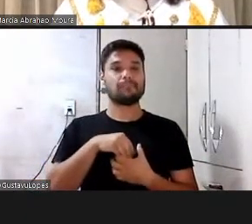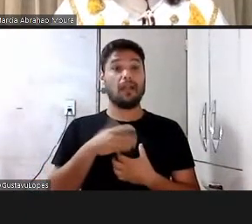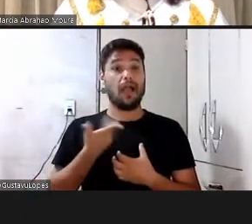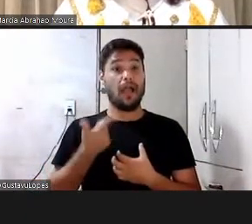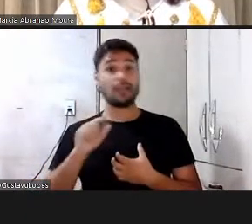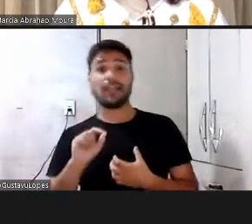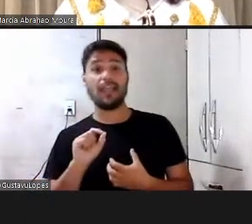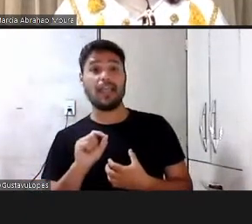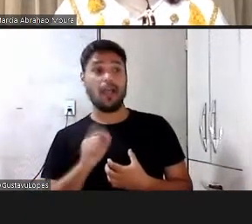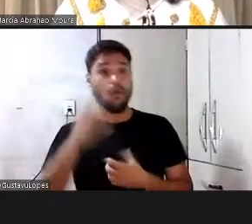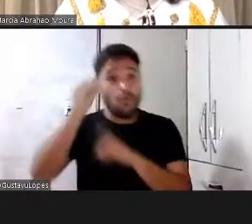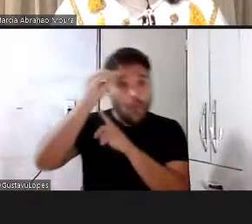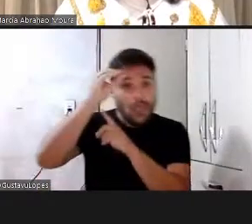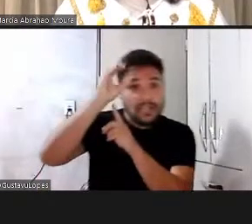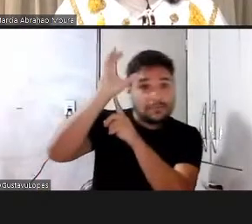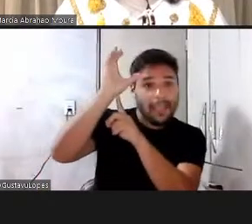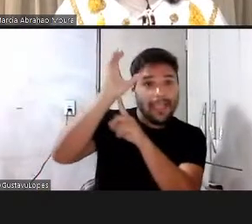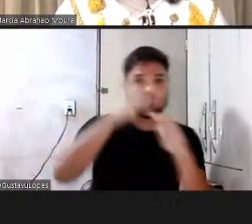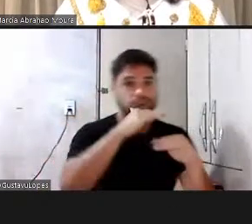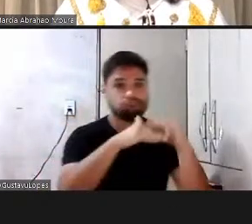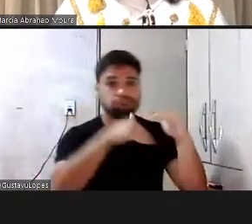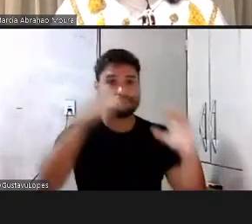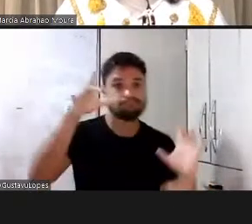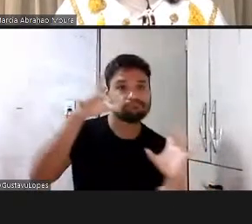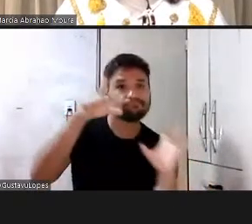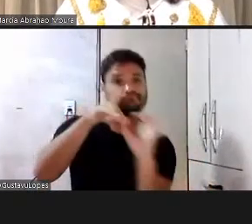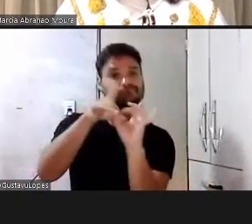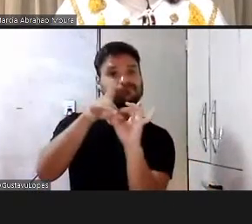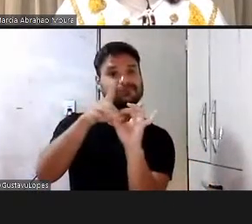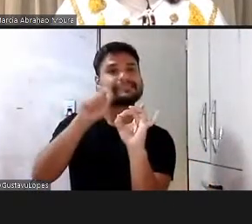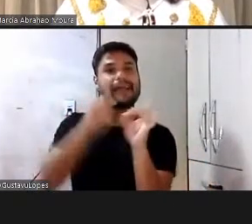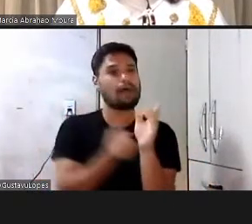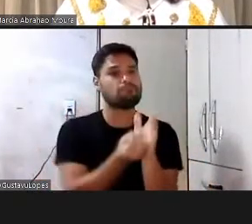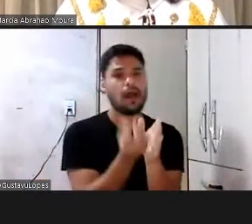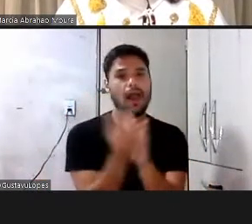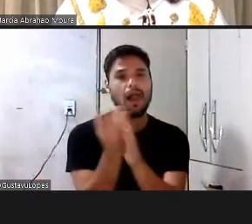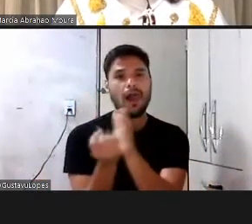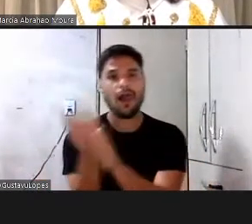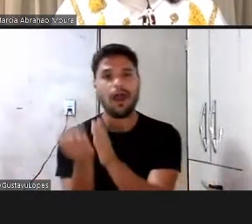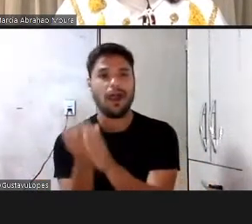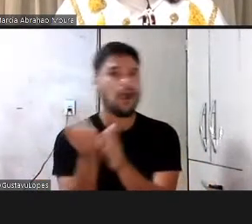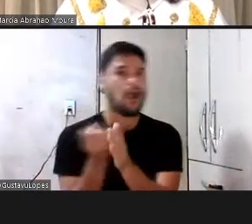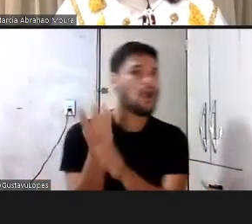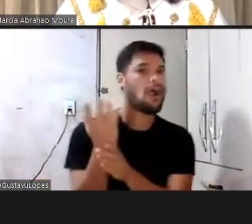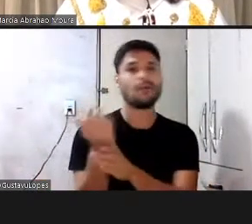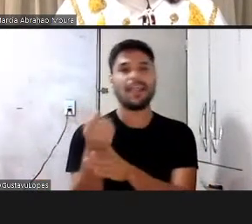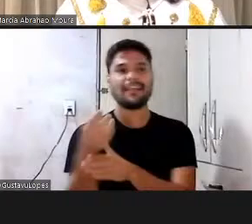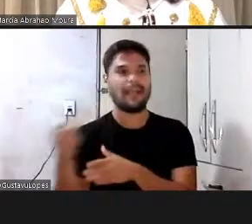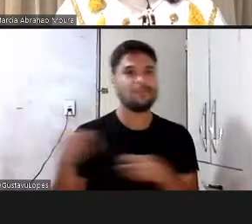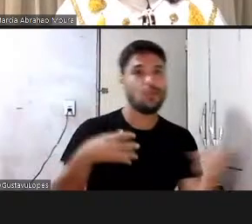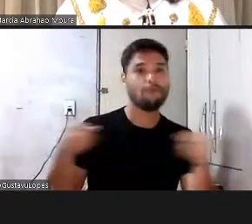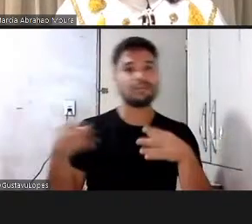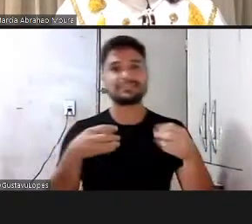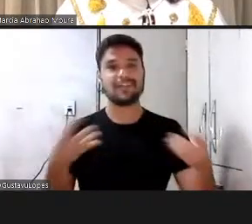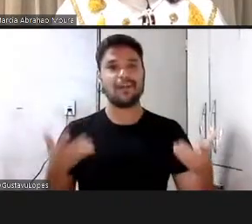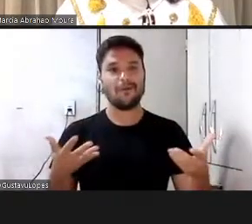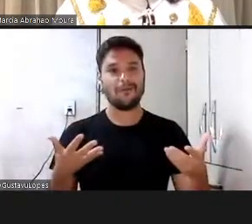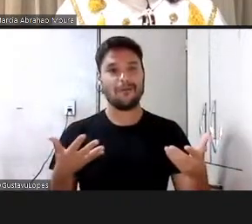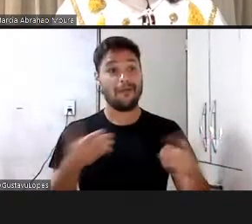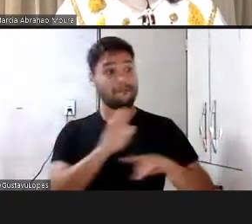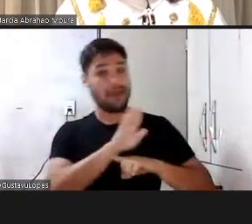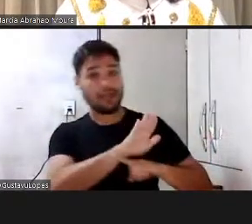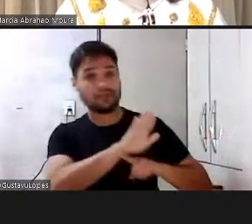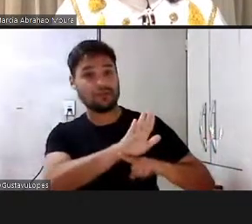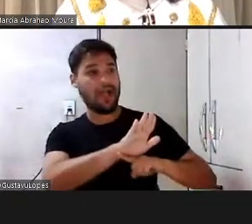e o conhecimento se erguem, fazendo surgir os produtos revolucionários da inovação em benefício das